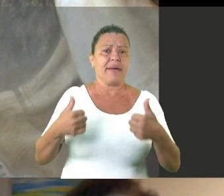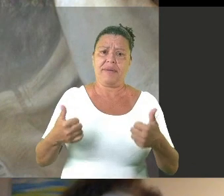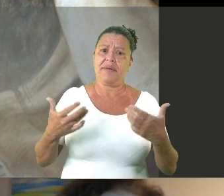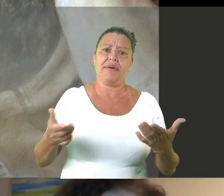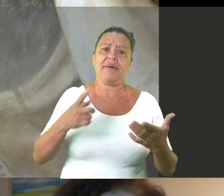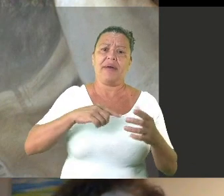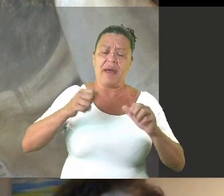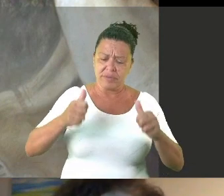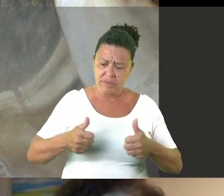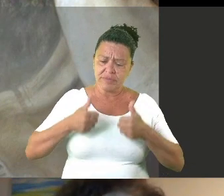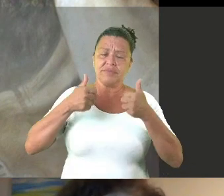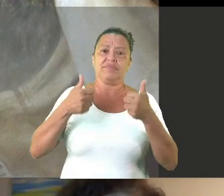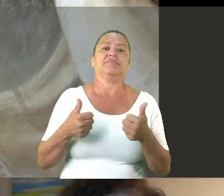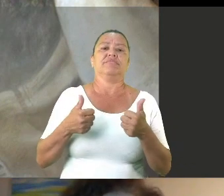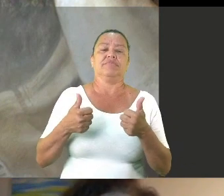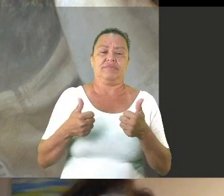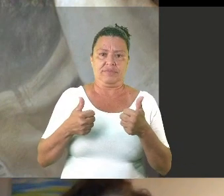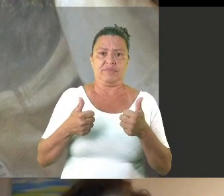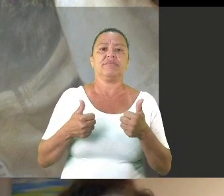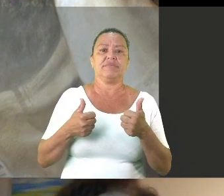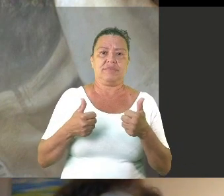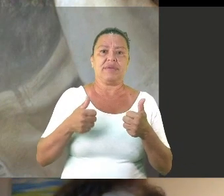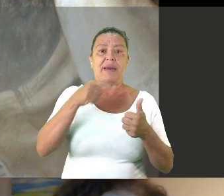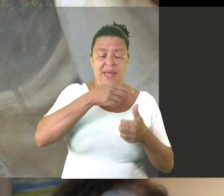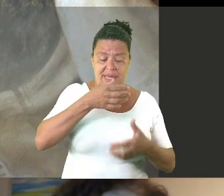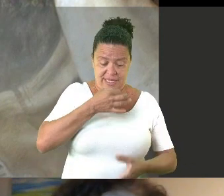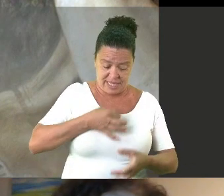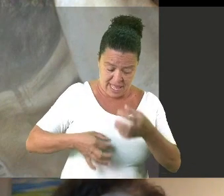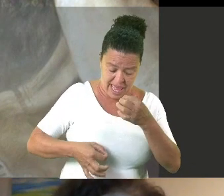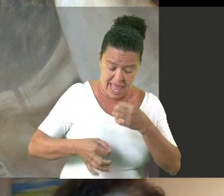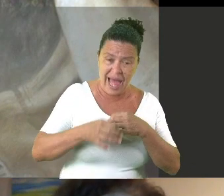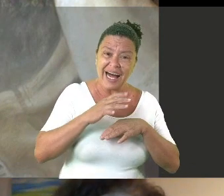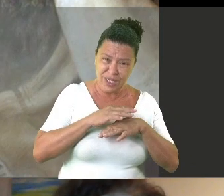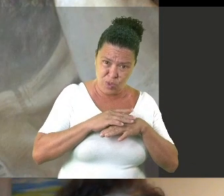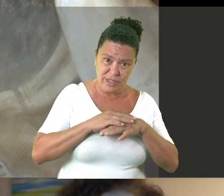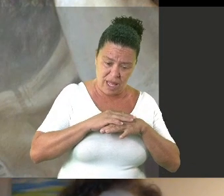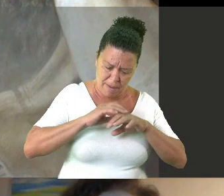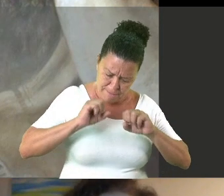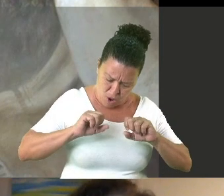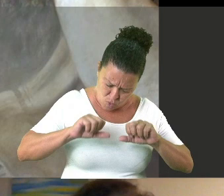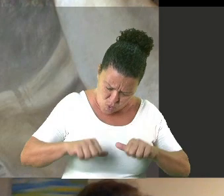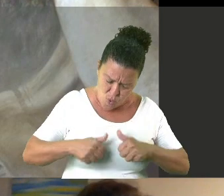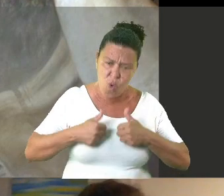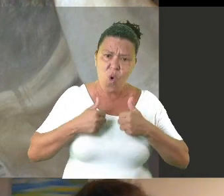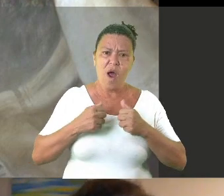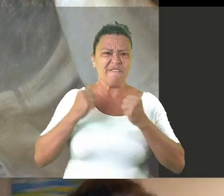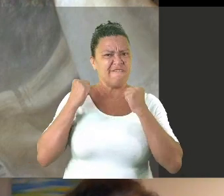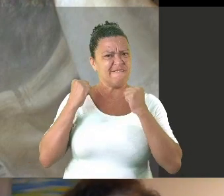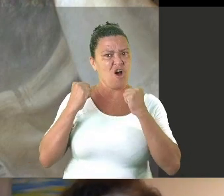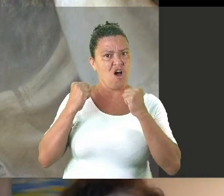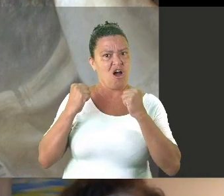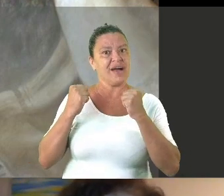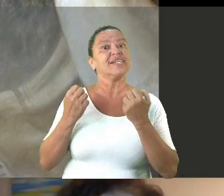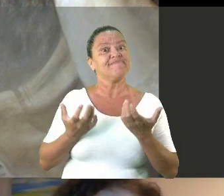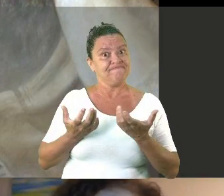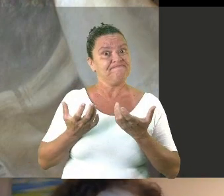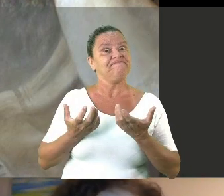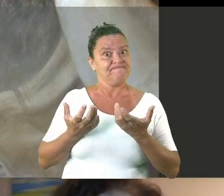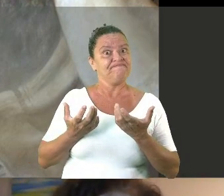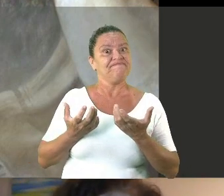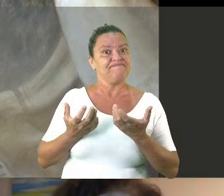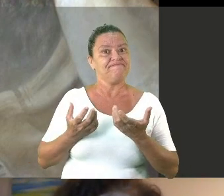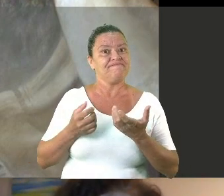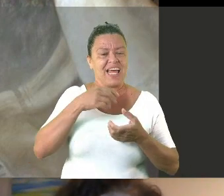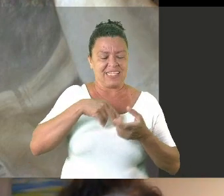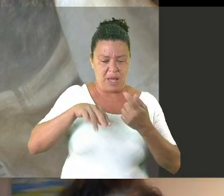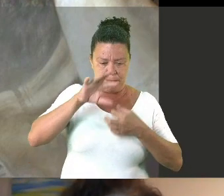elas se regenerem, para que aquelas células adoecidas sejam essas moléculas